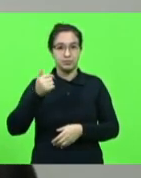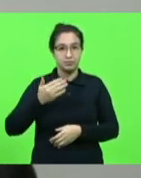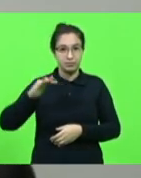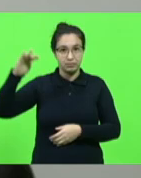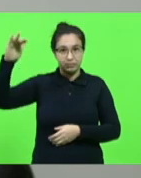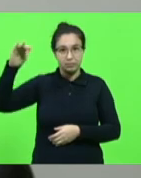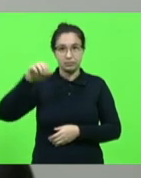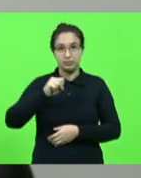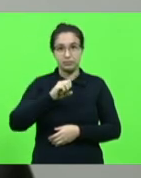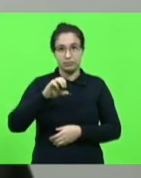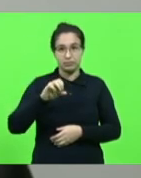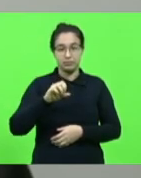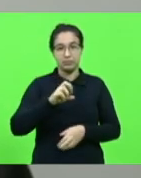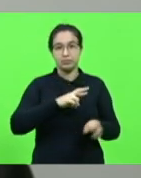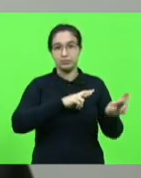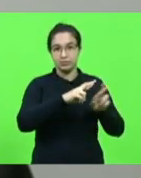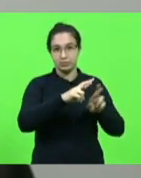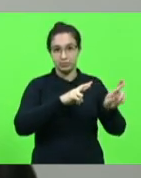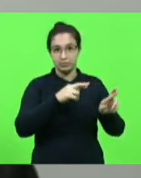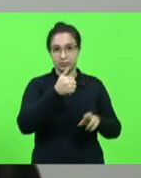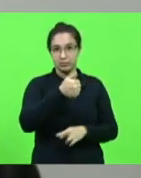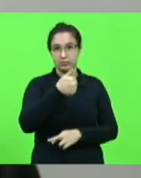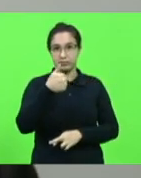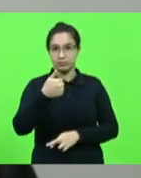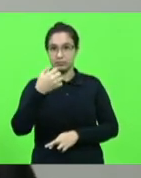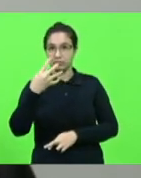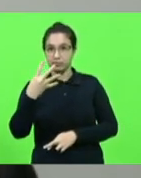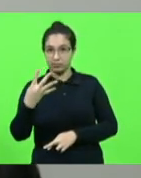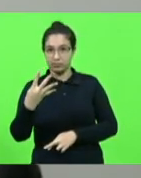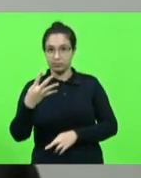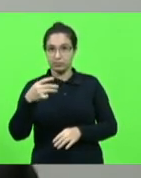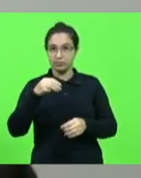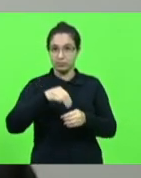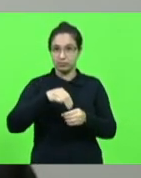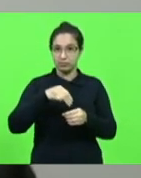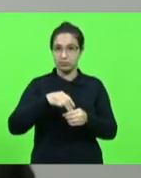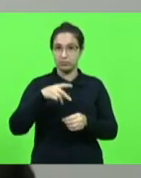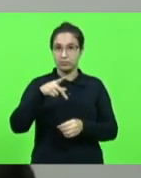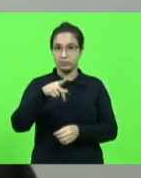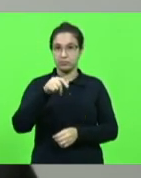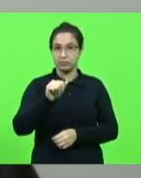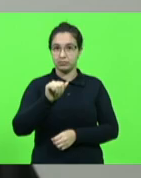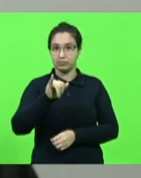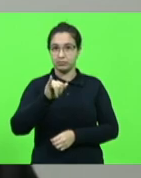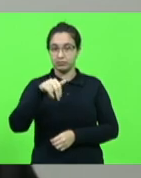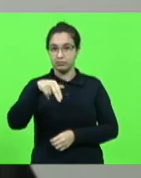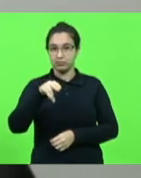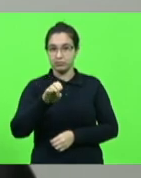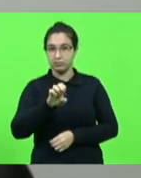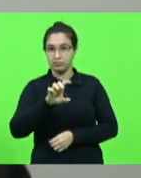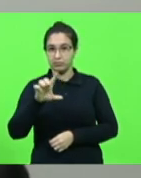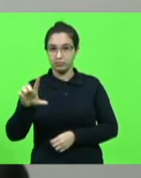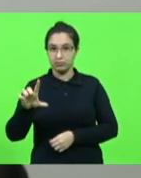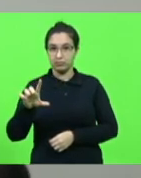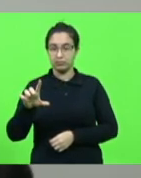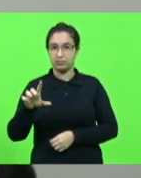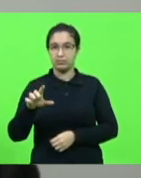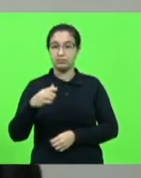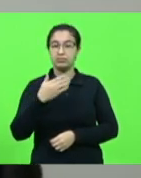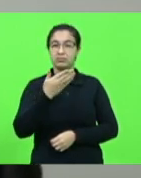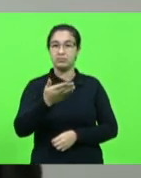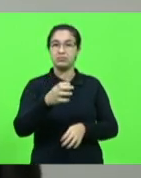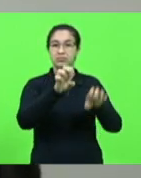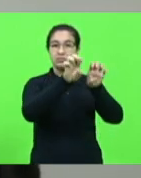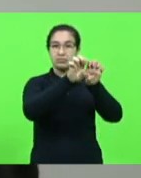na SC-114, no município de Painel, caiu uma estrutura da rodovia.